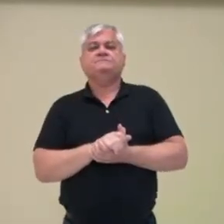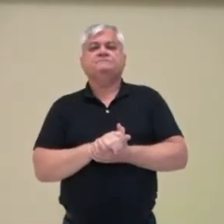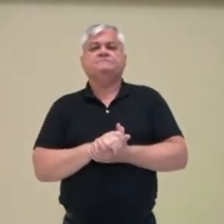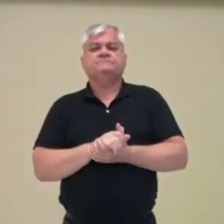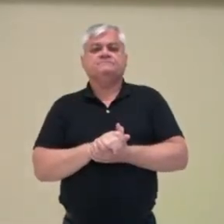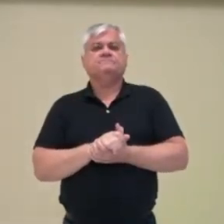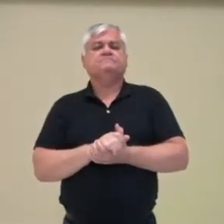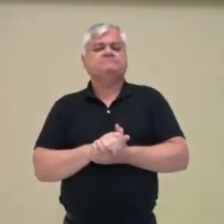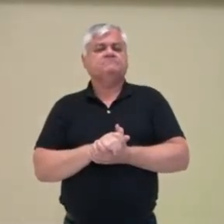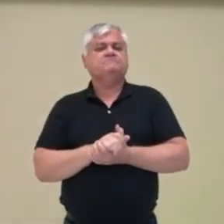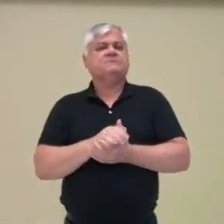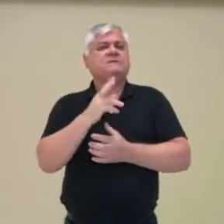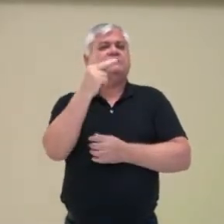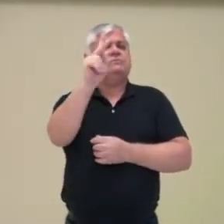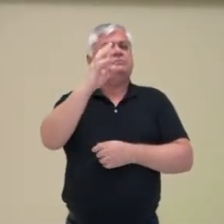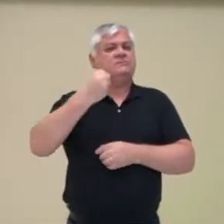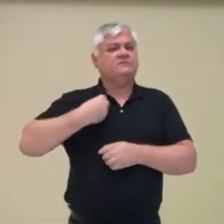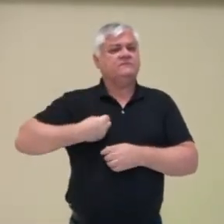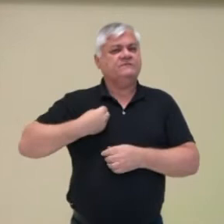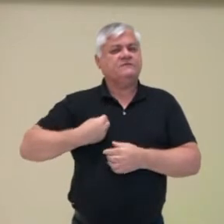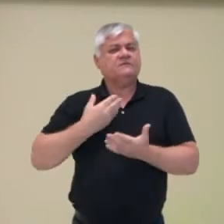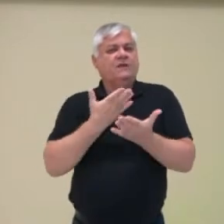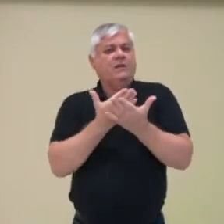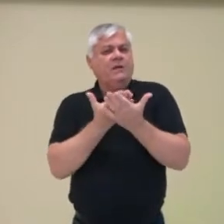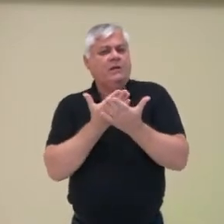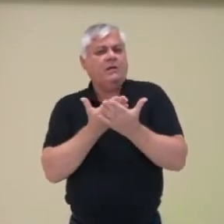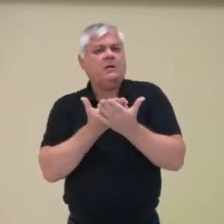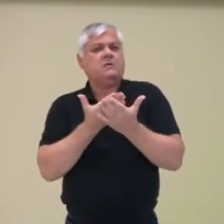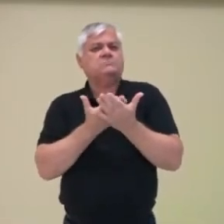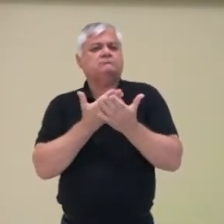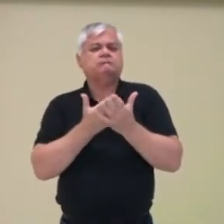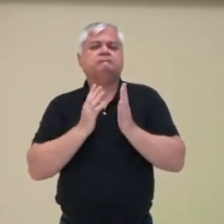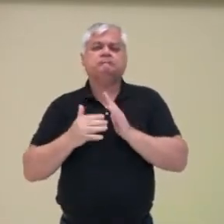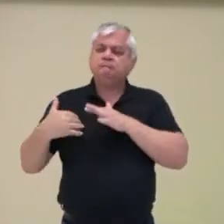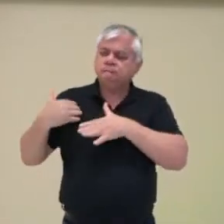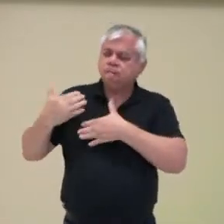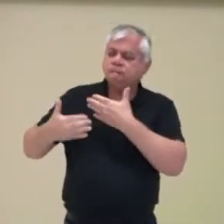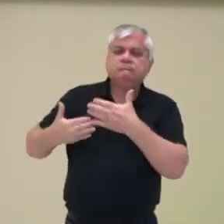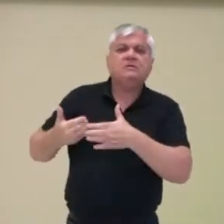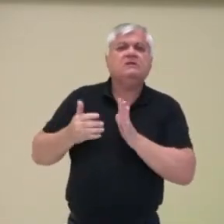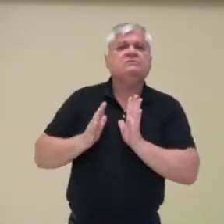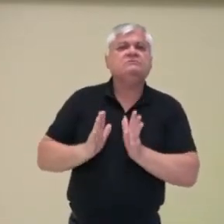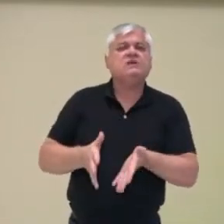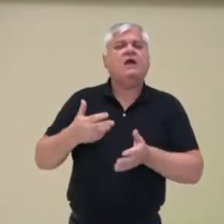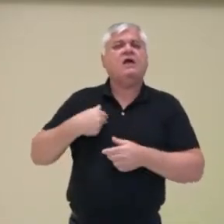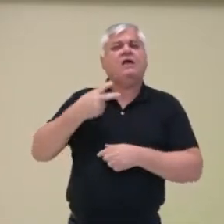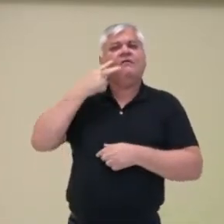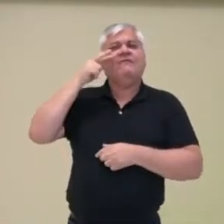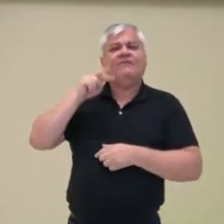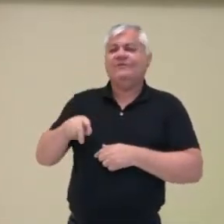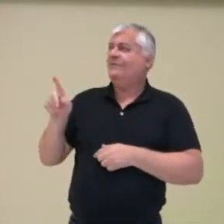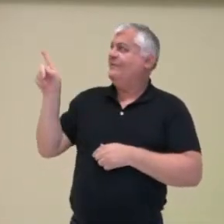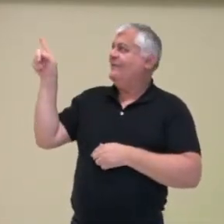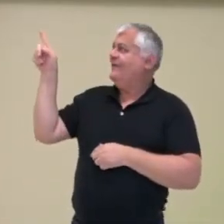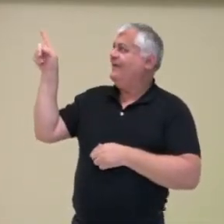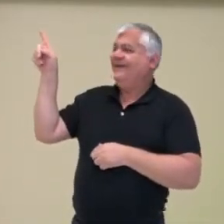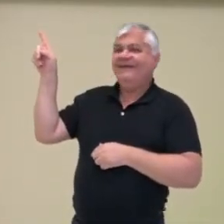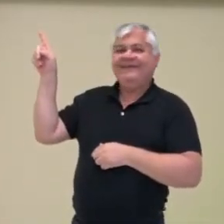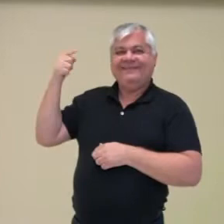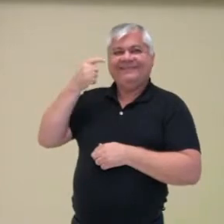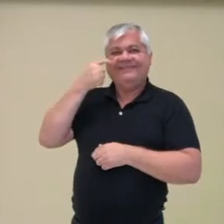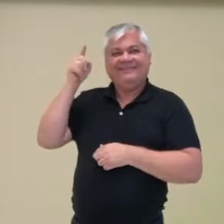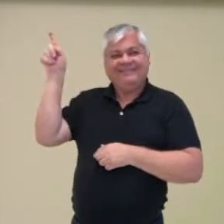da sua vida acadêmica, com certeza você já se deparou com esse tipo de expressão, não é